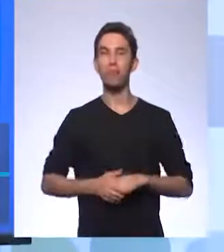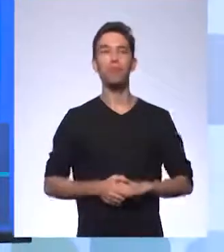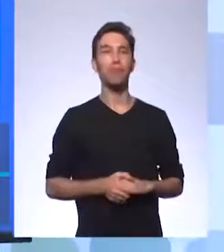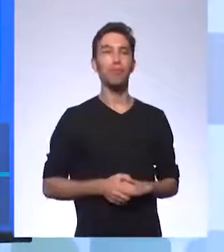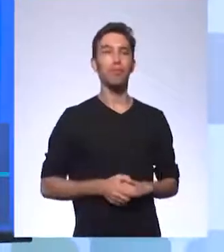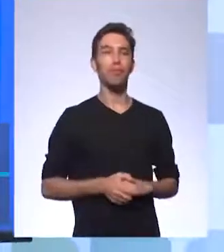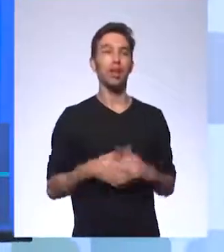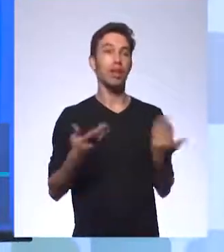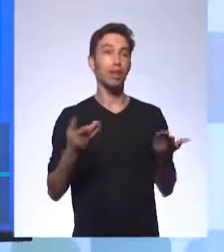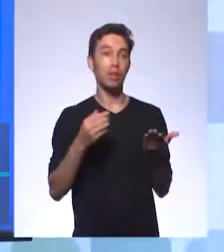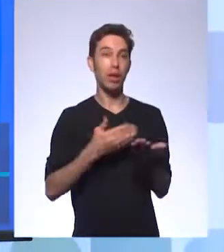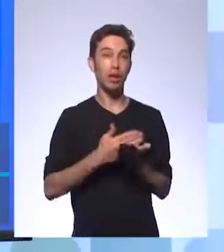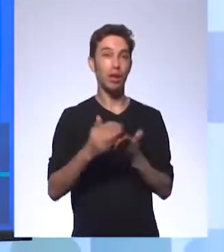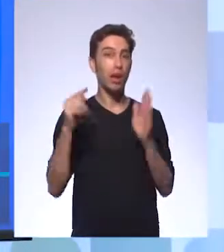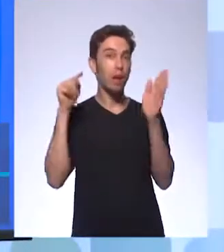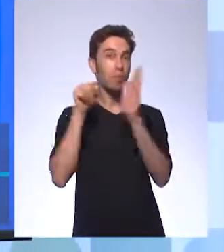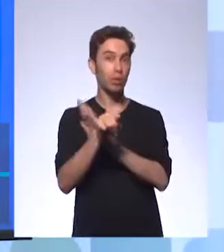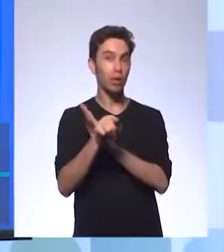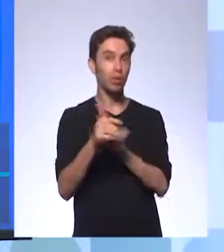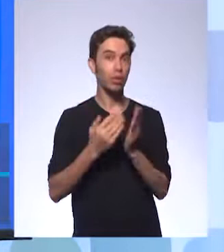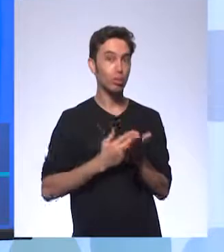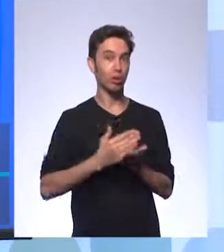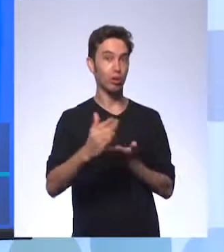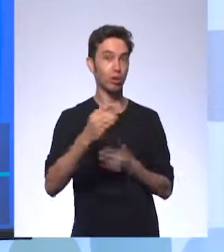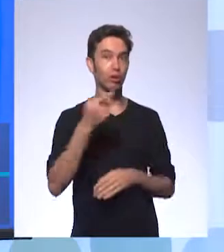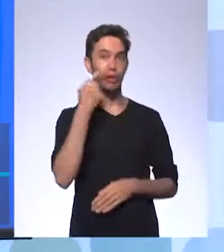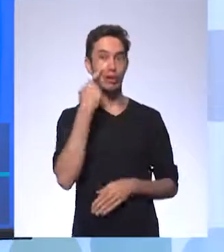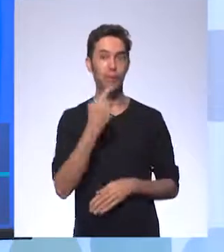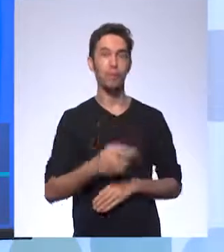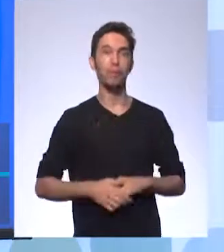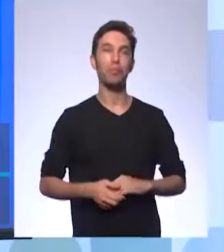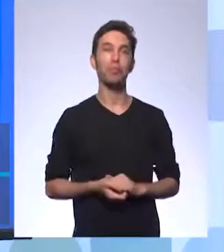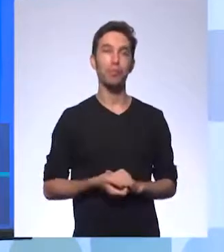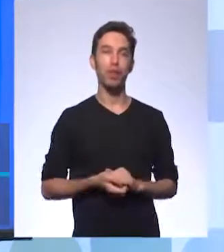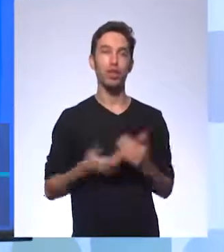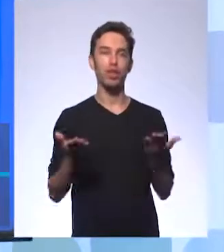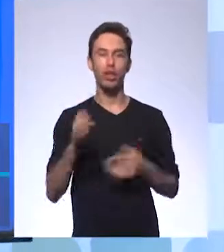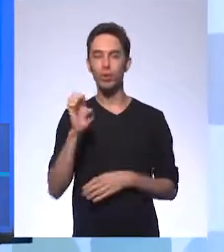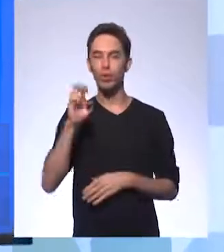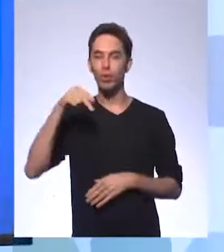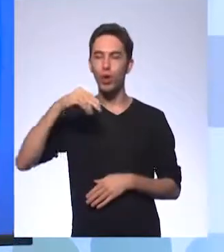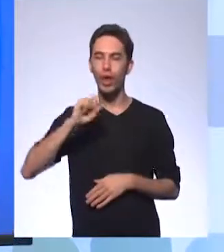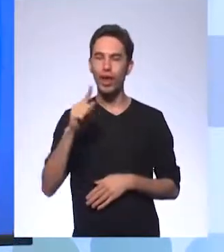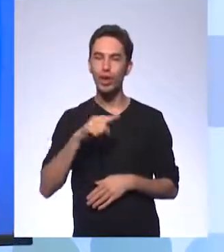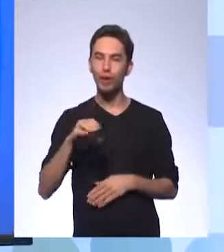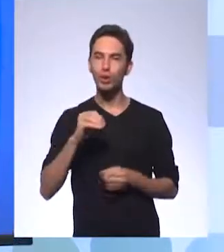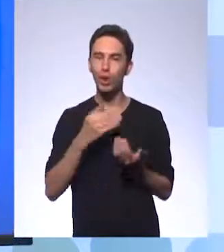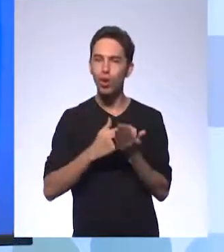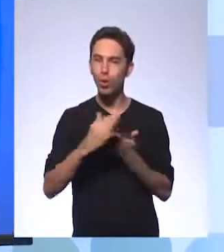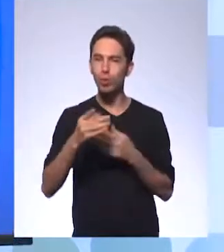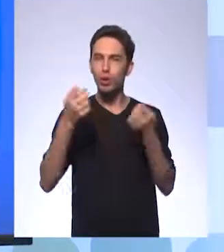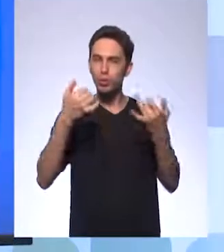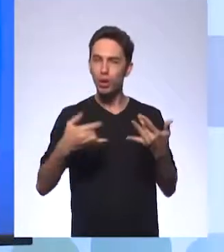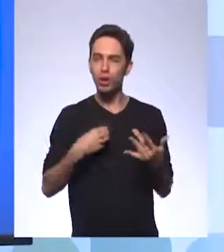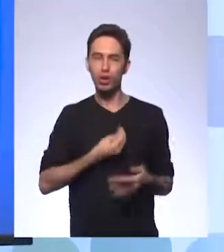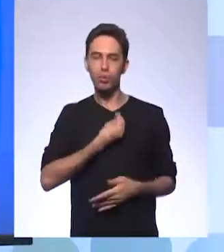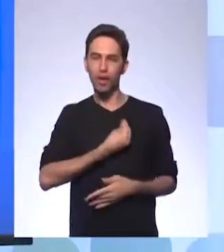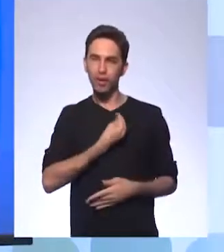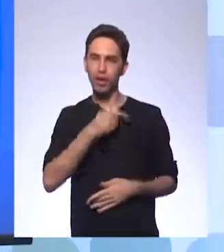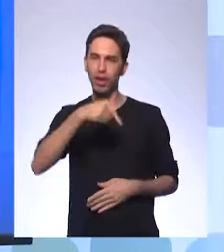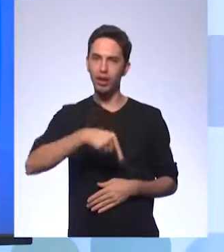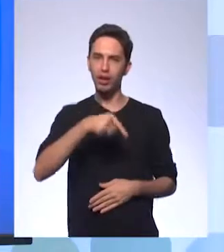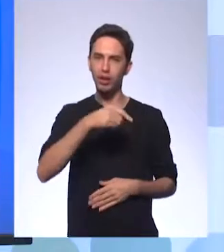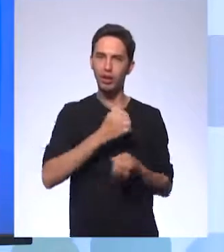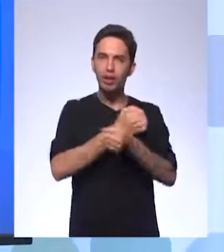questão disparadora, já que o Enzo já deu essa introdução, né, sobre a vida dos escravizados no Brasil. Vamos,